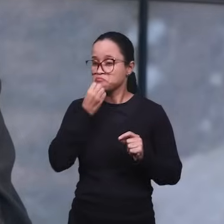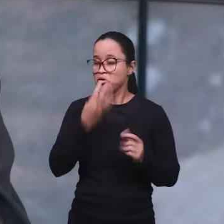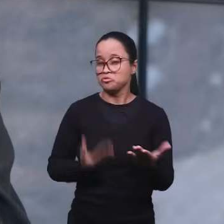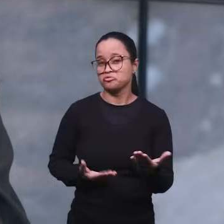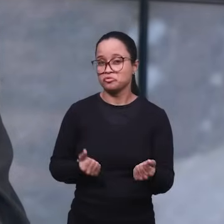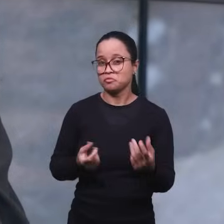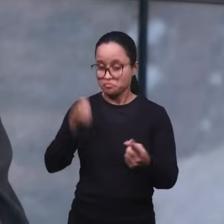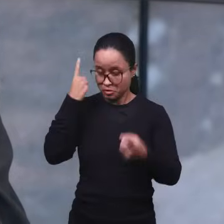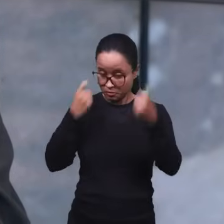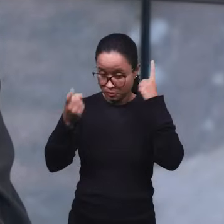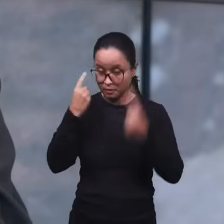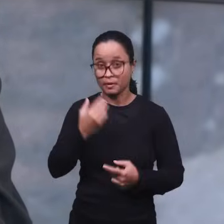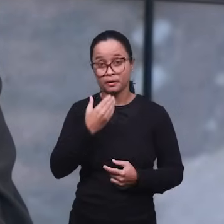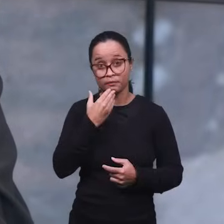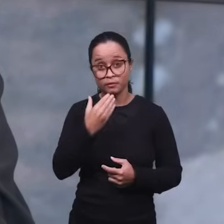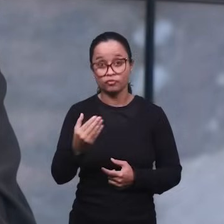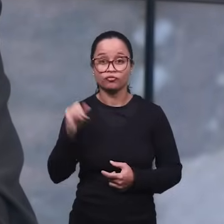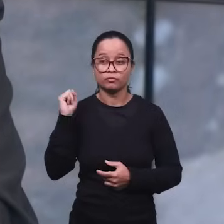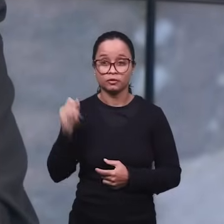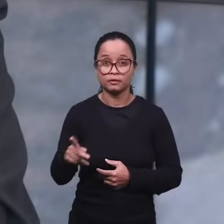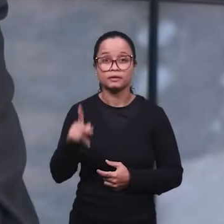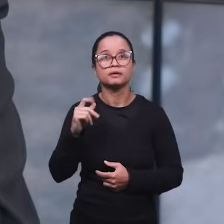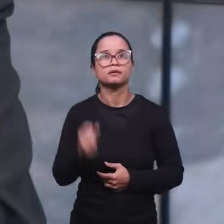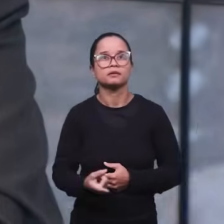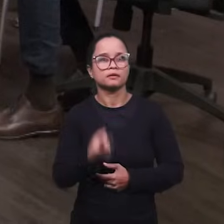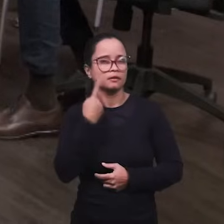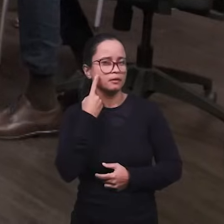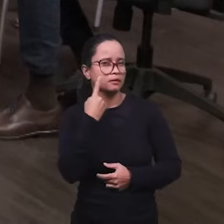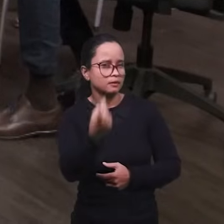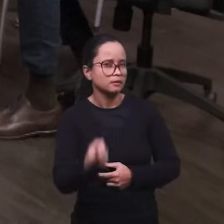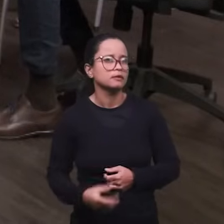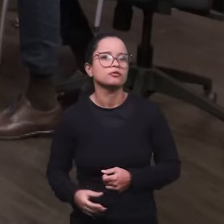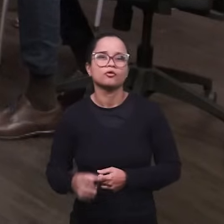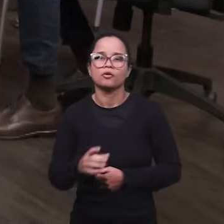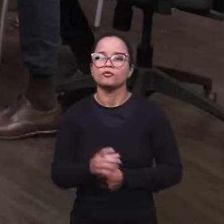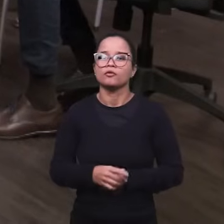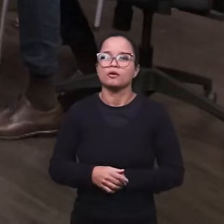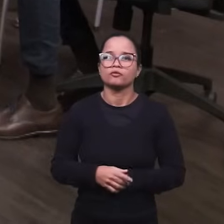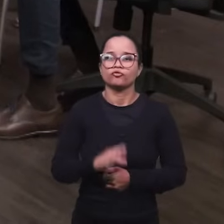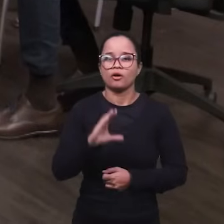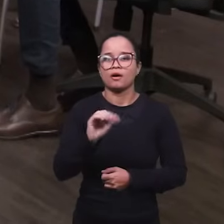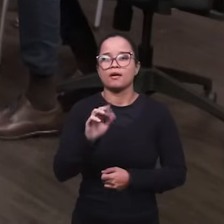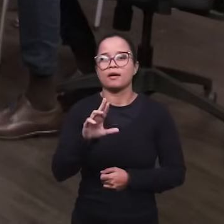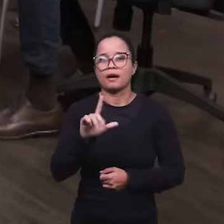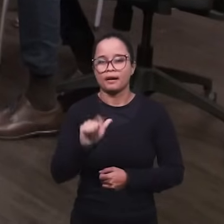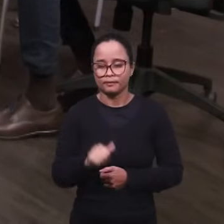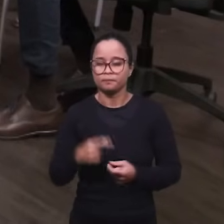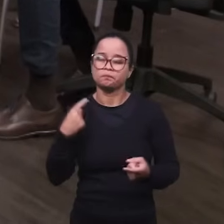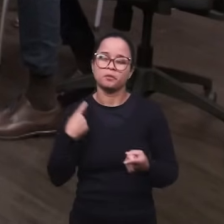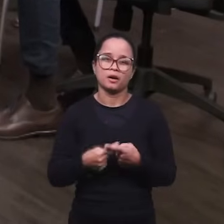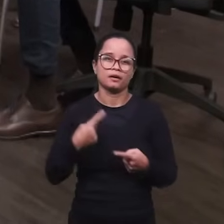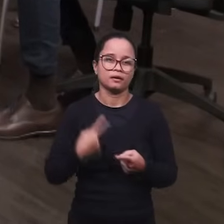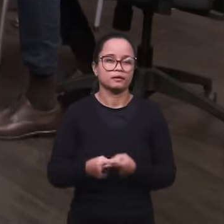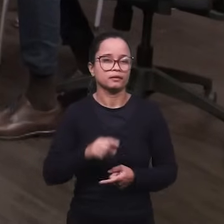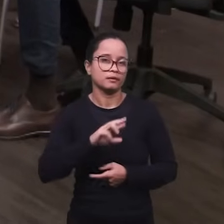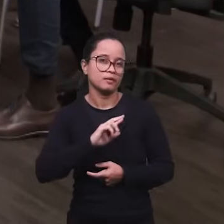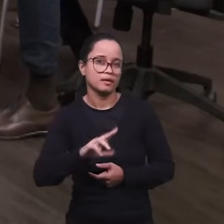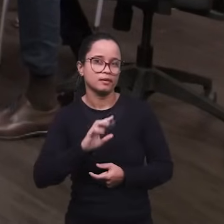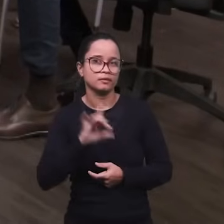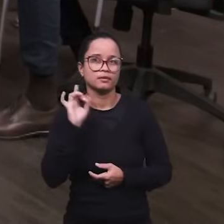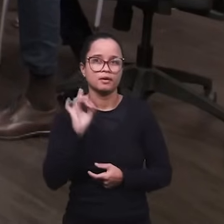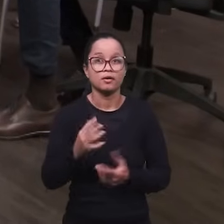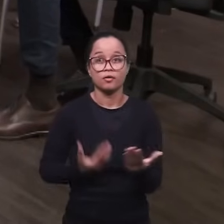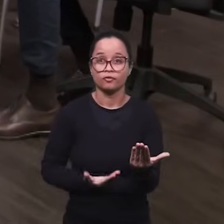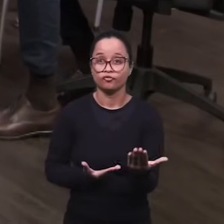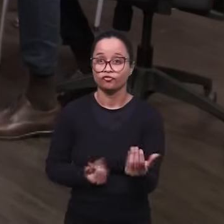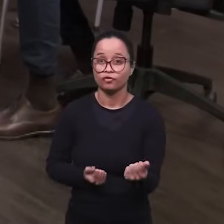a aposentadoria, para solicitar a aposentadoria. Isso é interessante, doutora Carla, porque não só